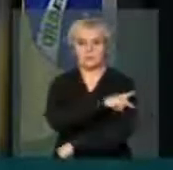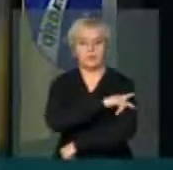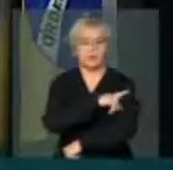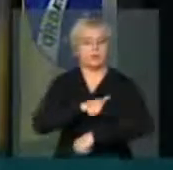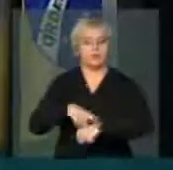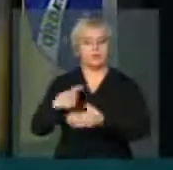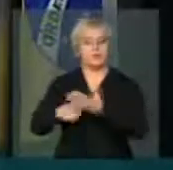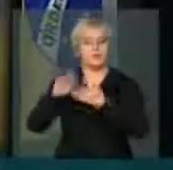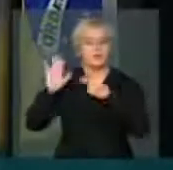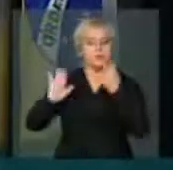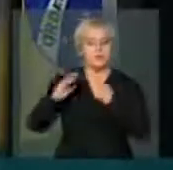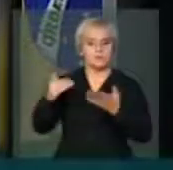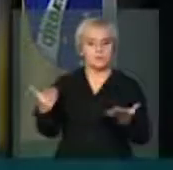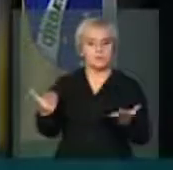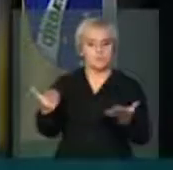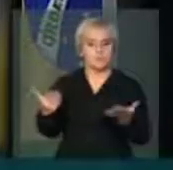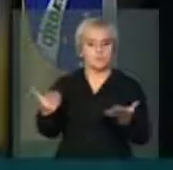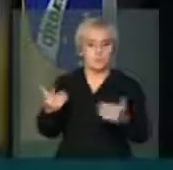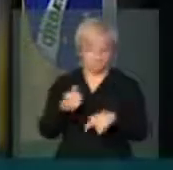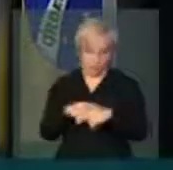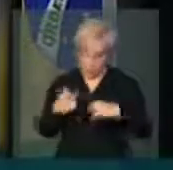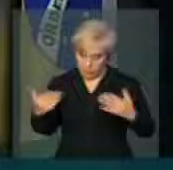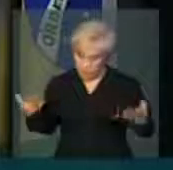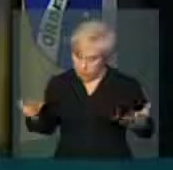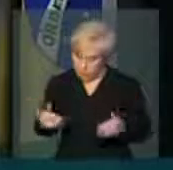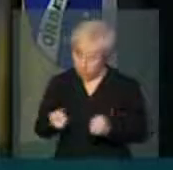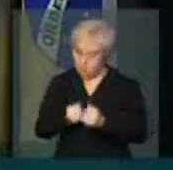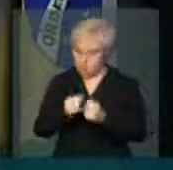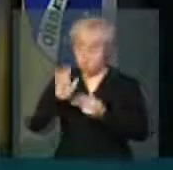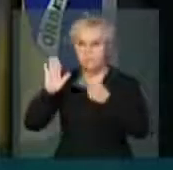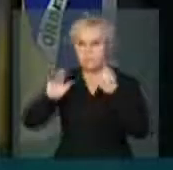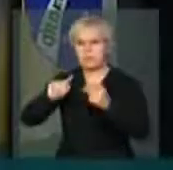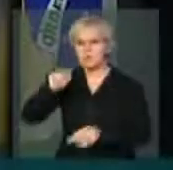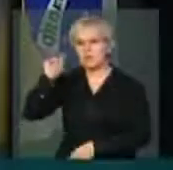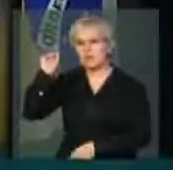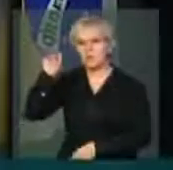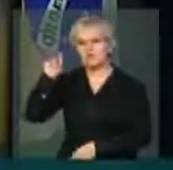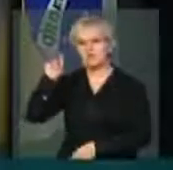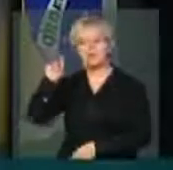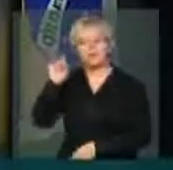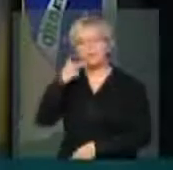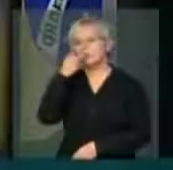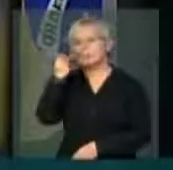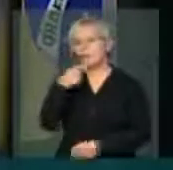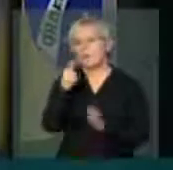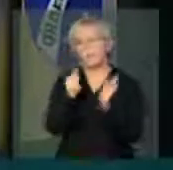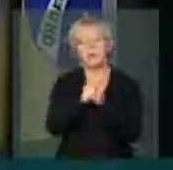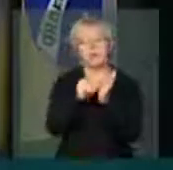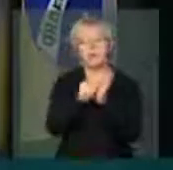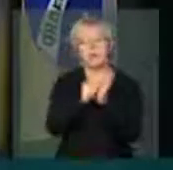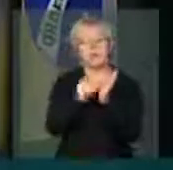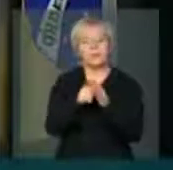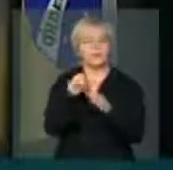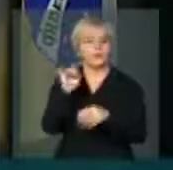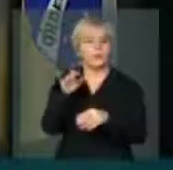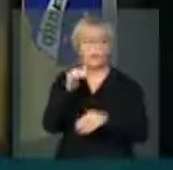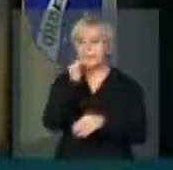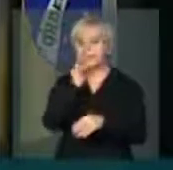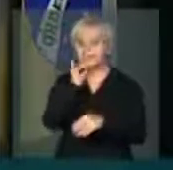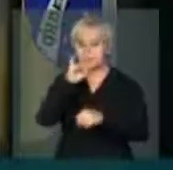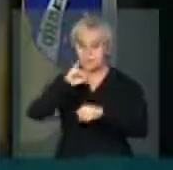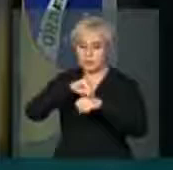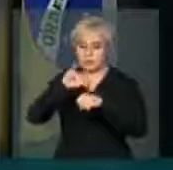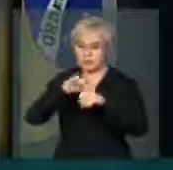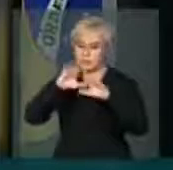eleitoral. Enquanto isso, velhas promessas continuam no papel, entre elas o centro de convenções,